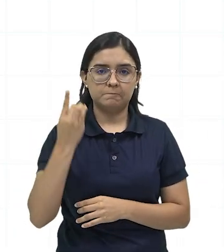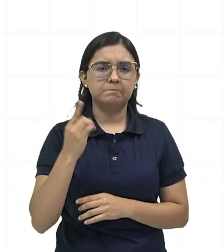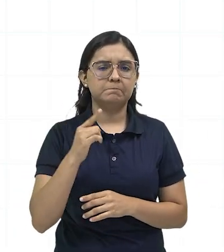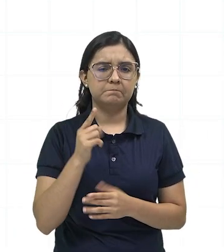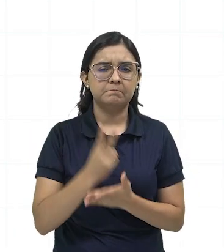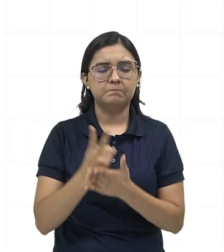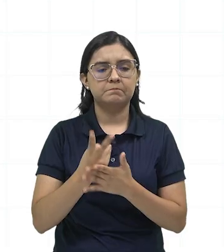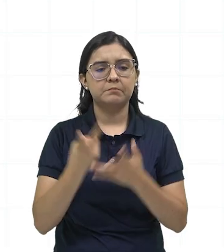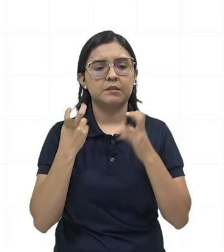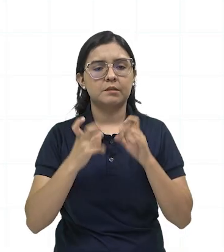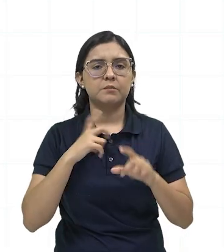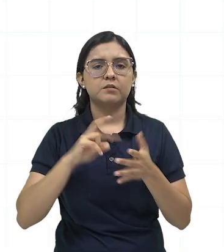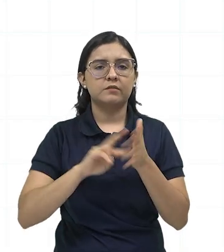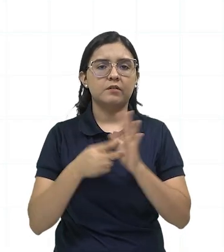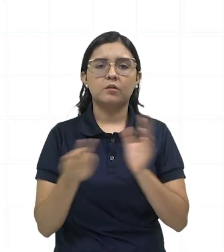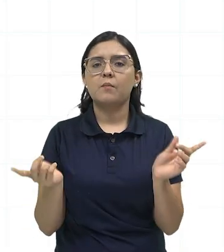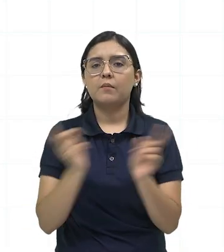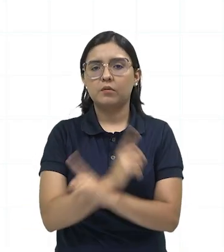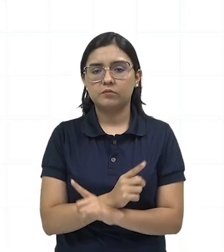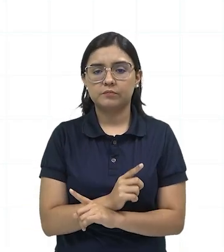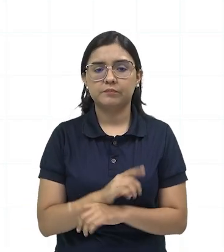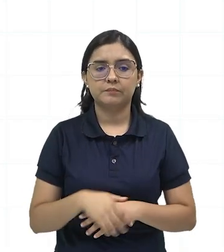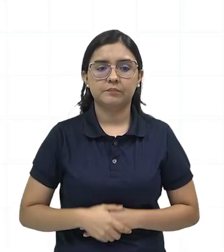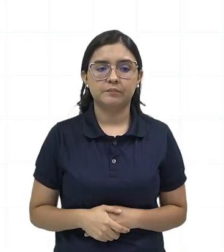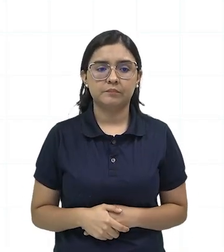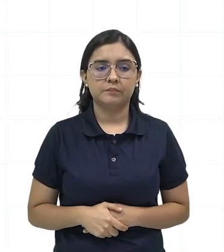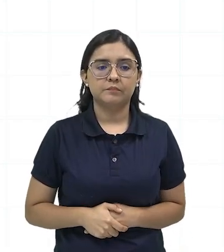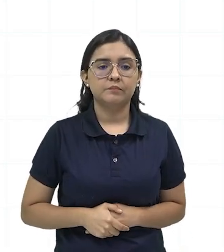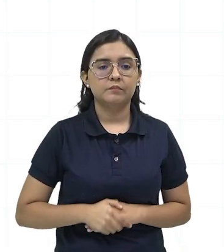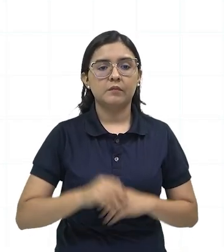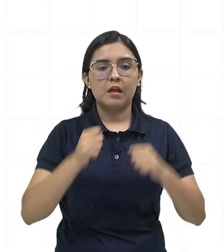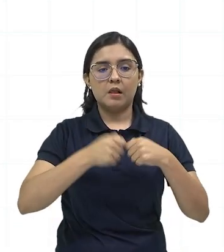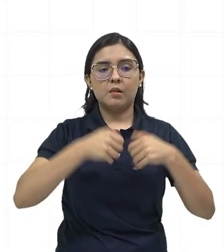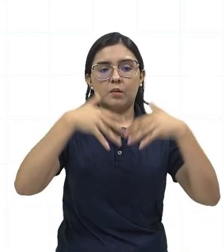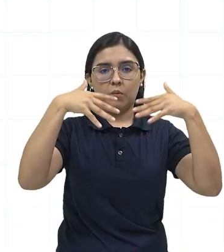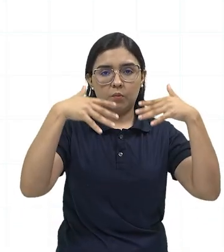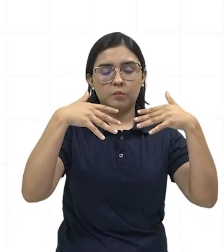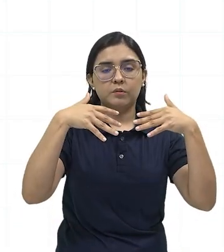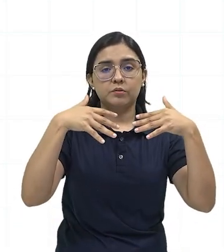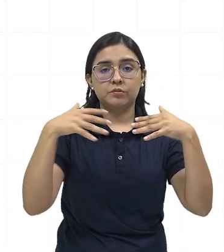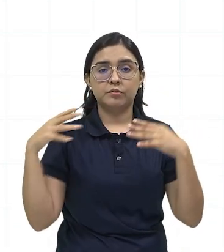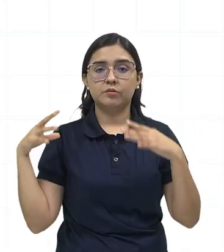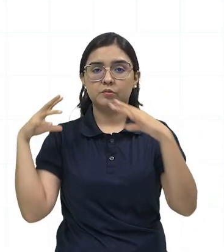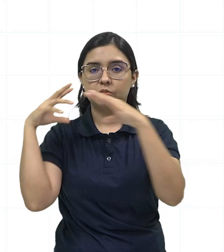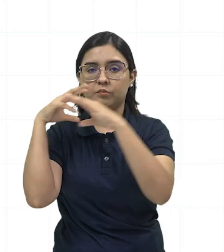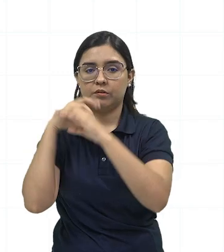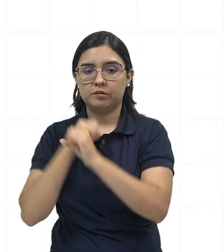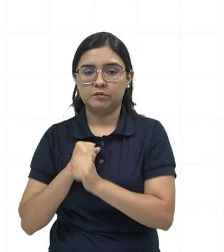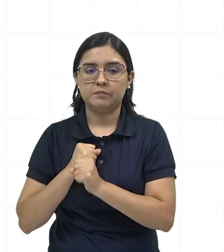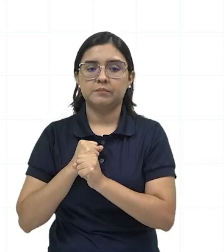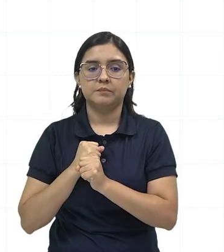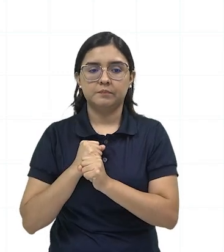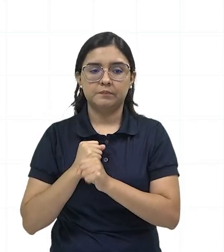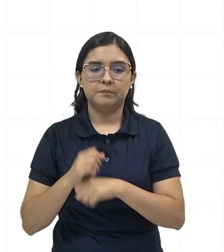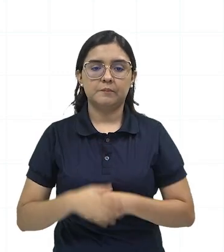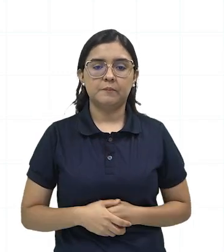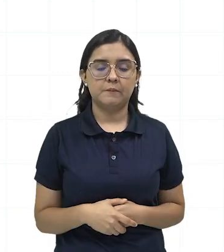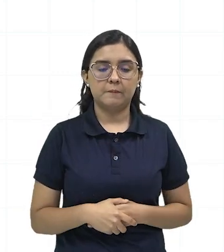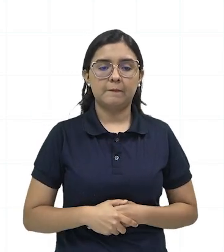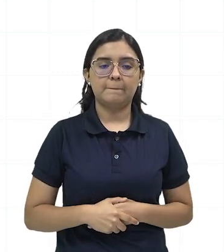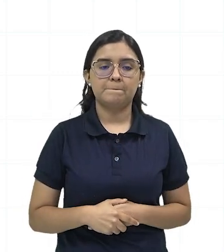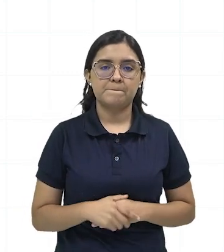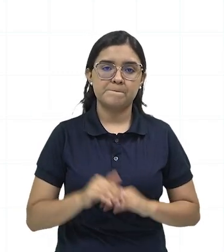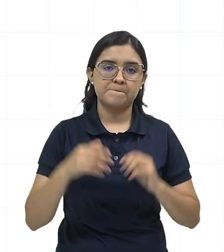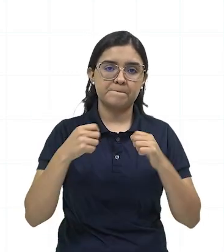sempre vai ter o sentido oposto. A luz e a escuridão estavam presentes em sua obra. Luz